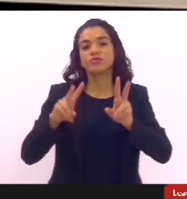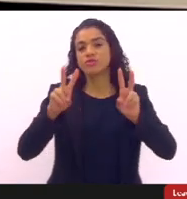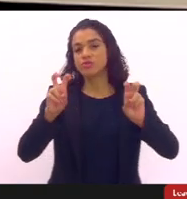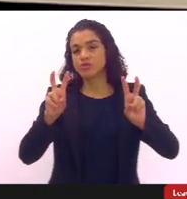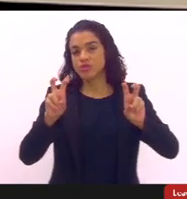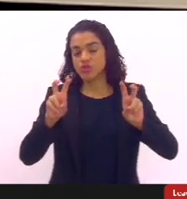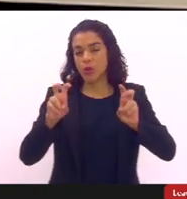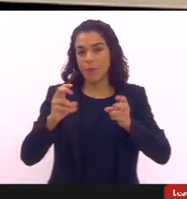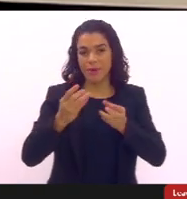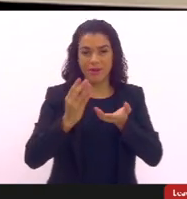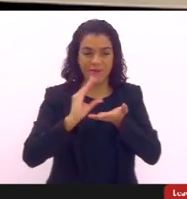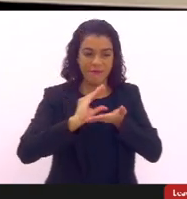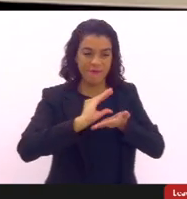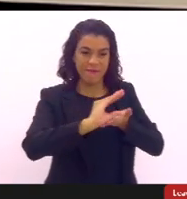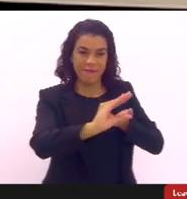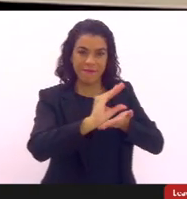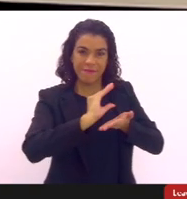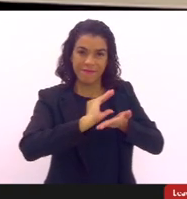de verbas